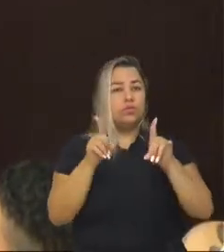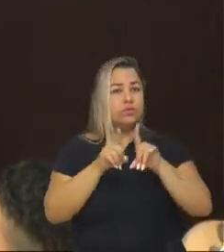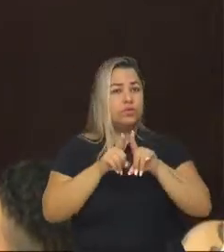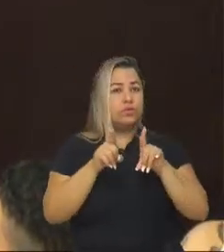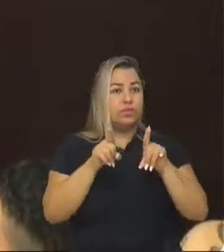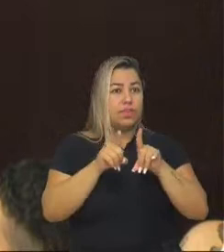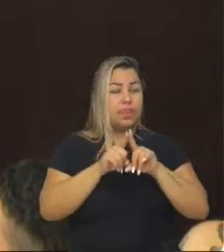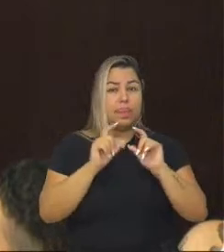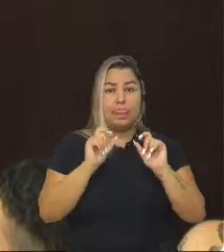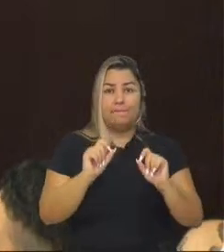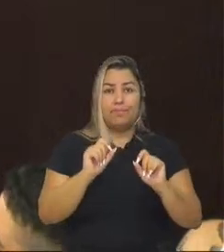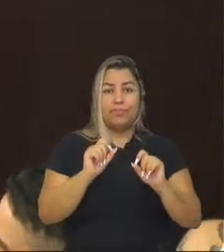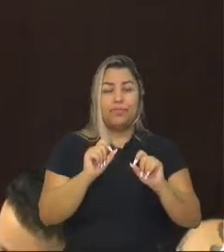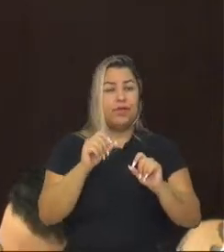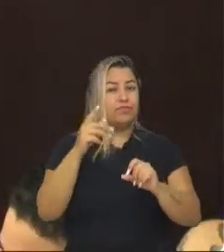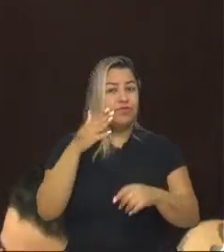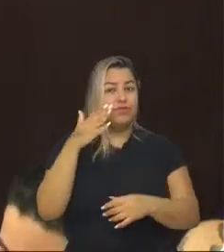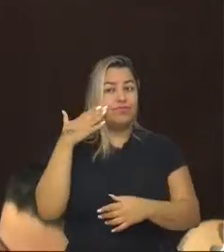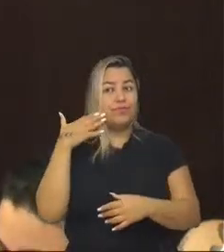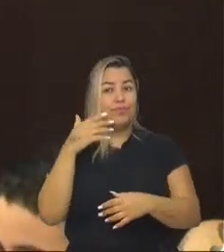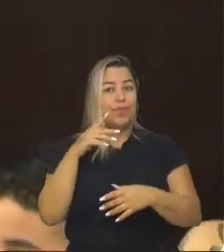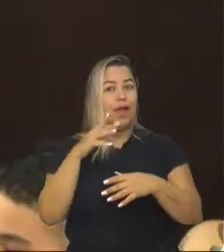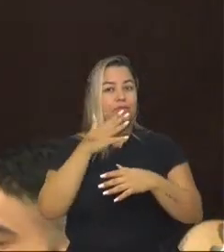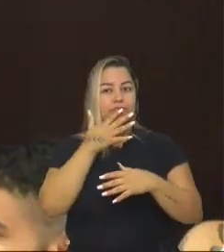com unhas pintadas de vermelho.